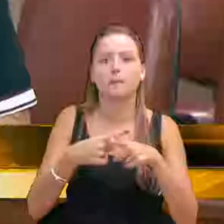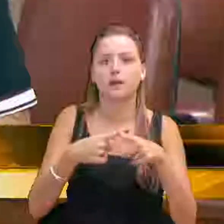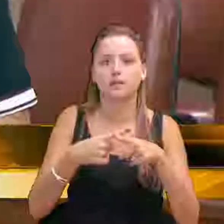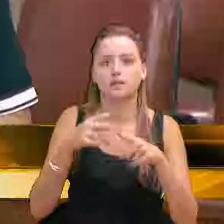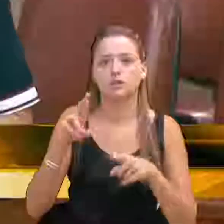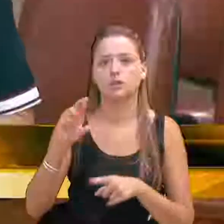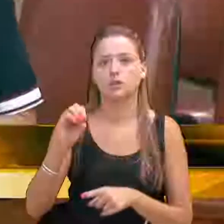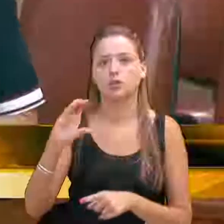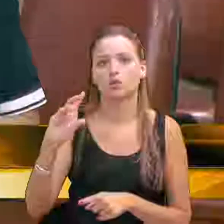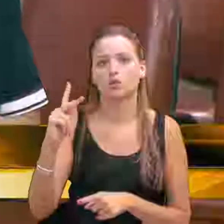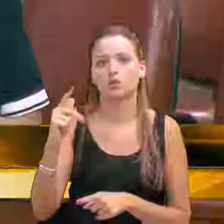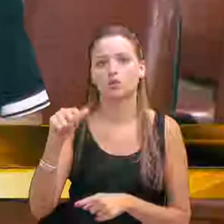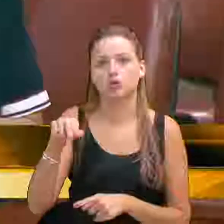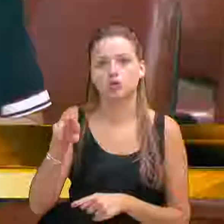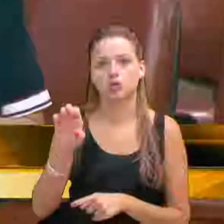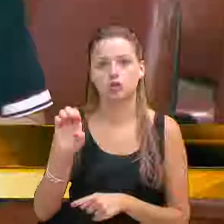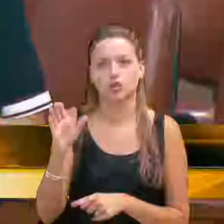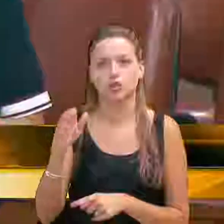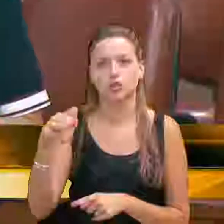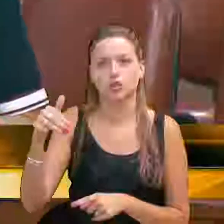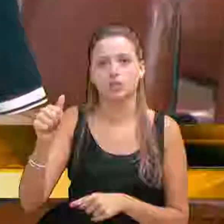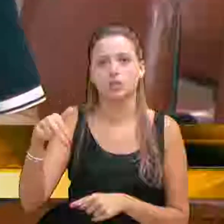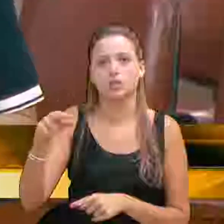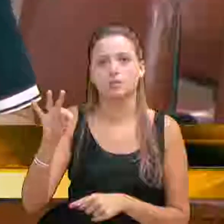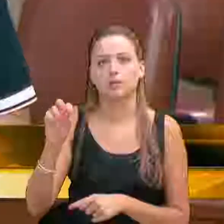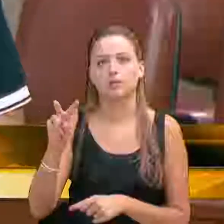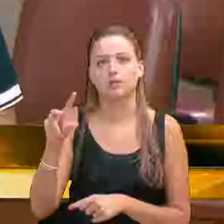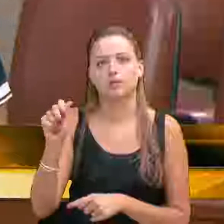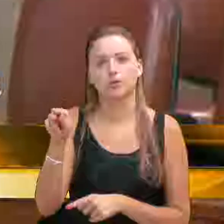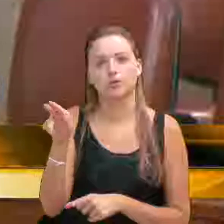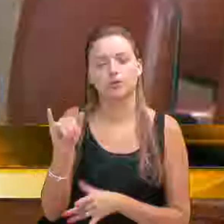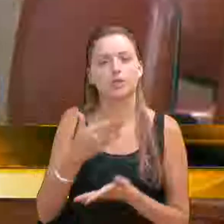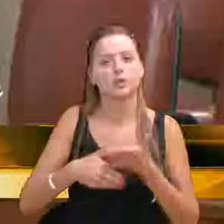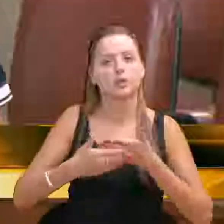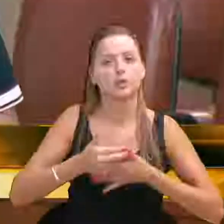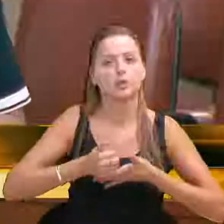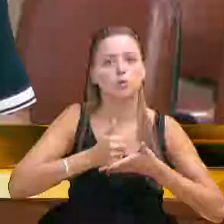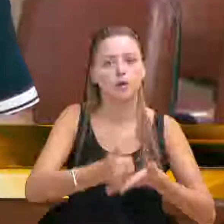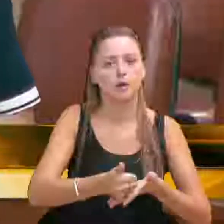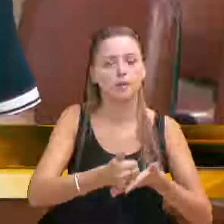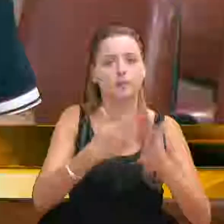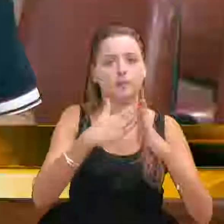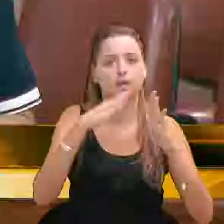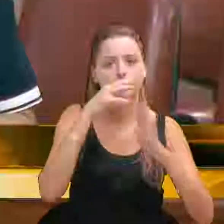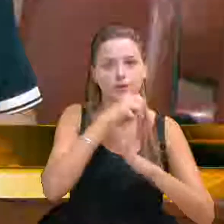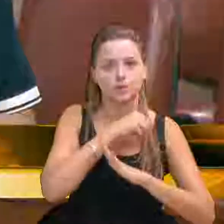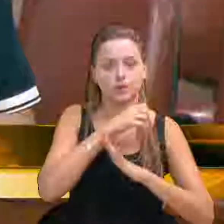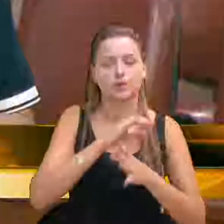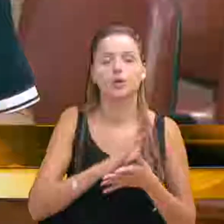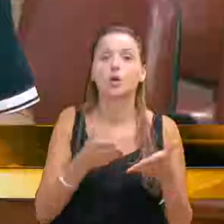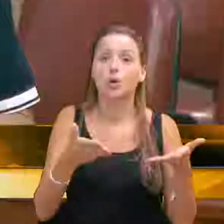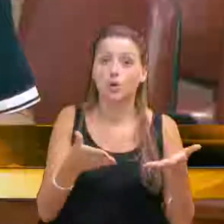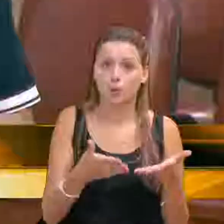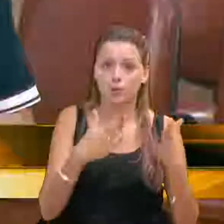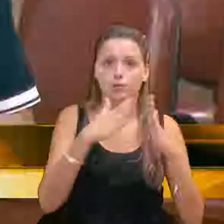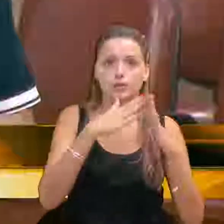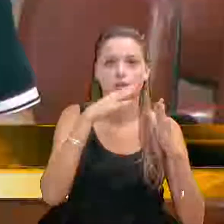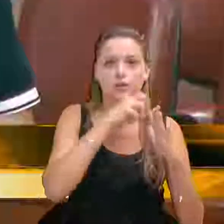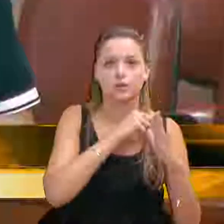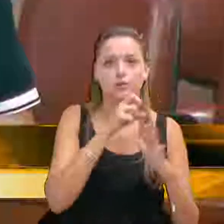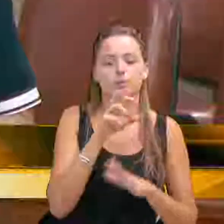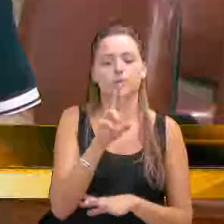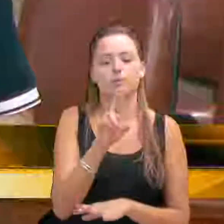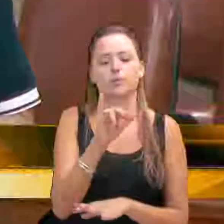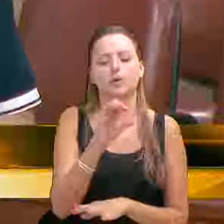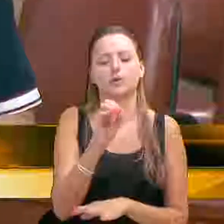Roxane Mantovani por toda a contribuição e comprometimento com a Rio Branco. Hoje, a Padaria Rio Branco